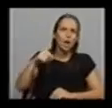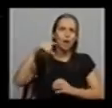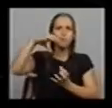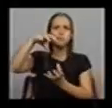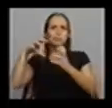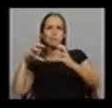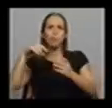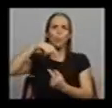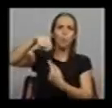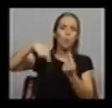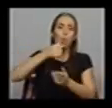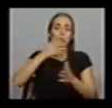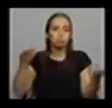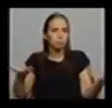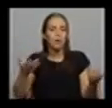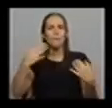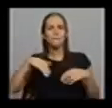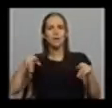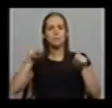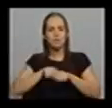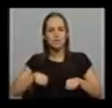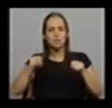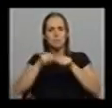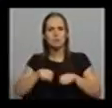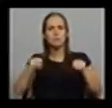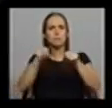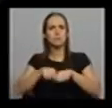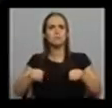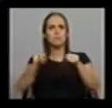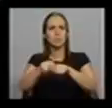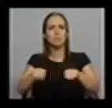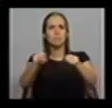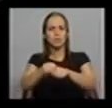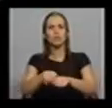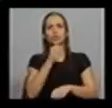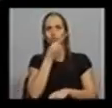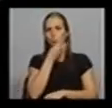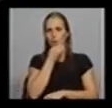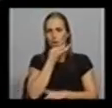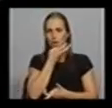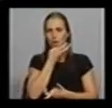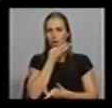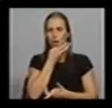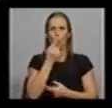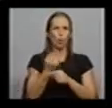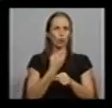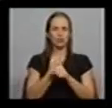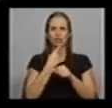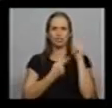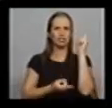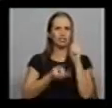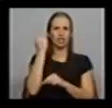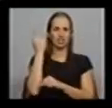mas vão-se acumulando uma série de provas que permitem explicar, por um lado, órbitas muito esquisitas de corpos